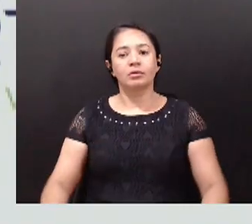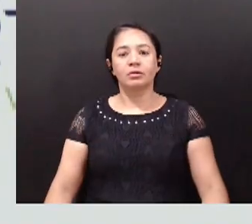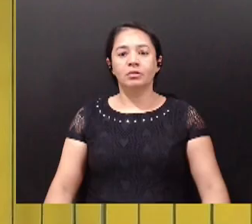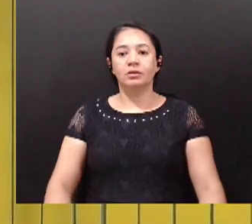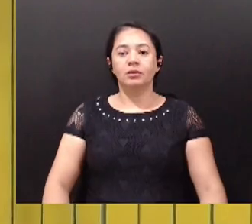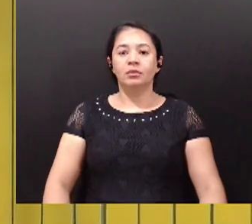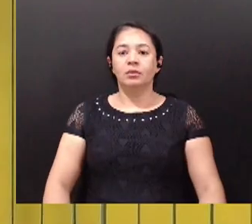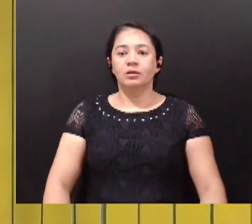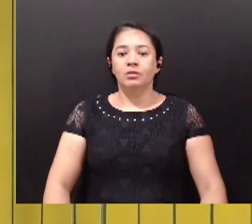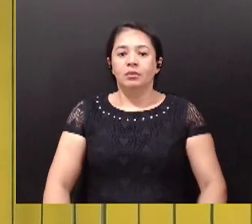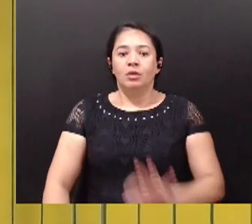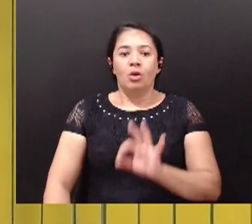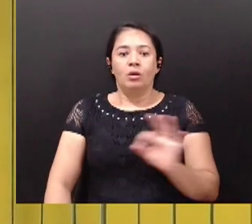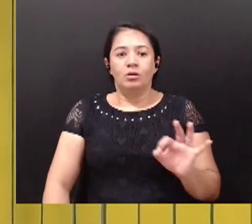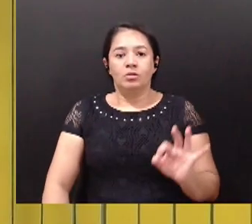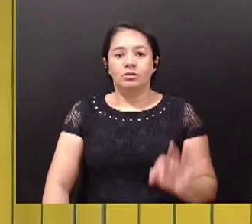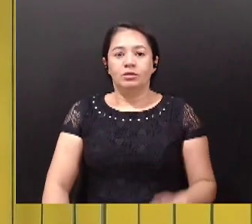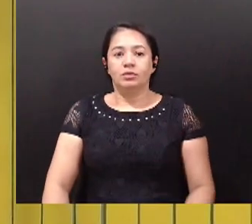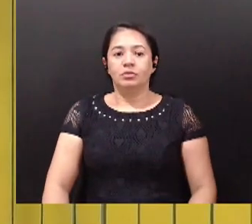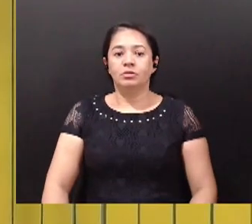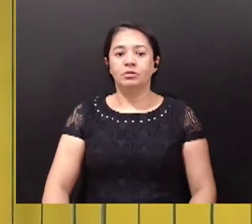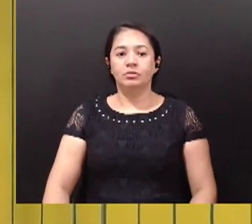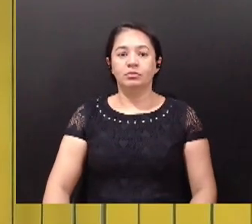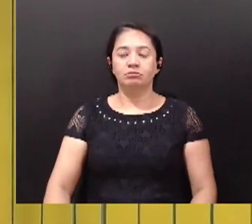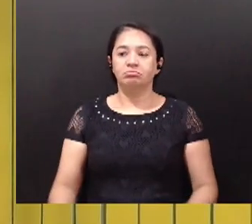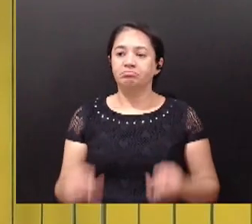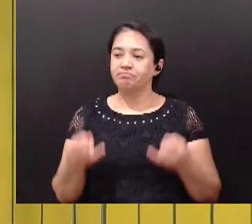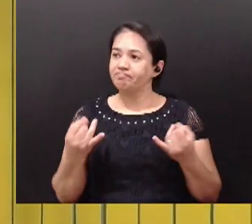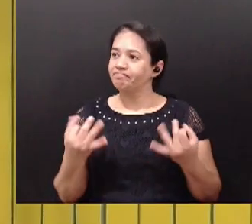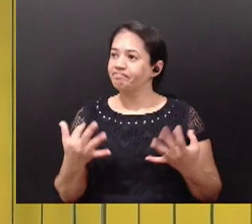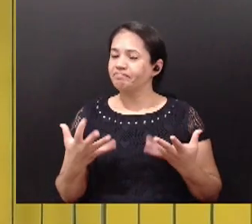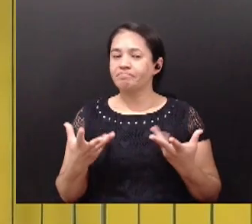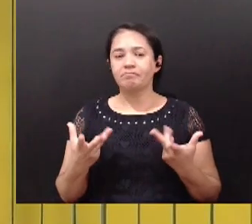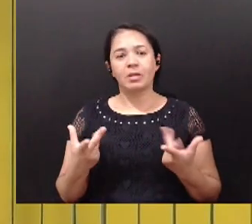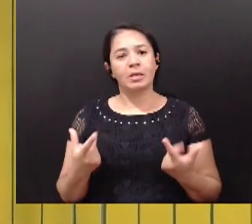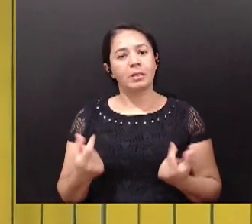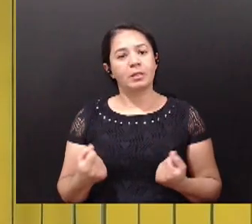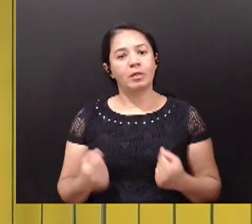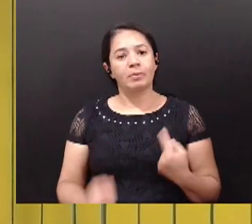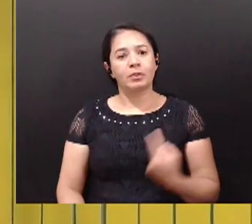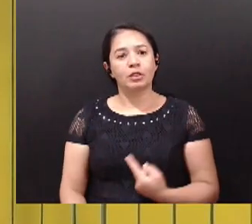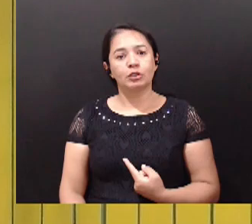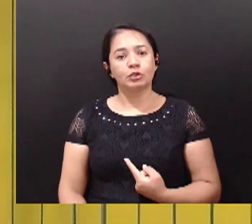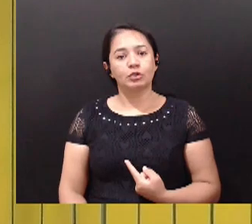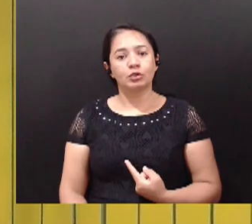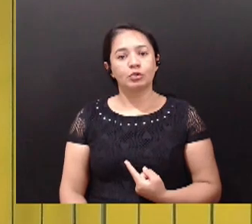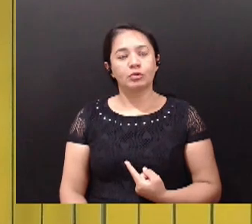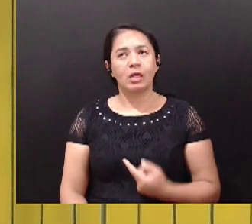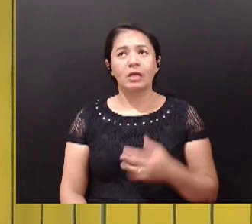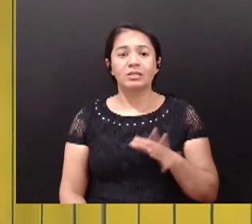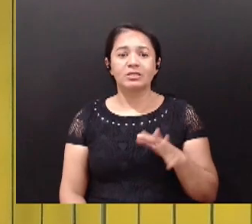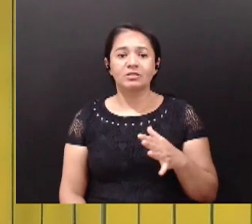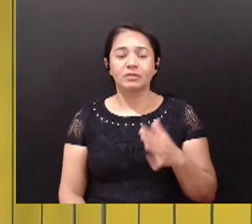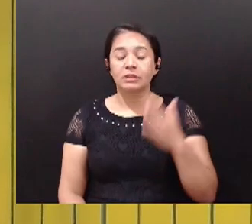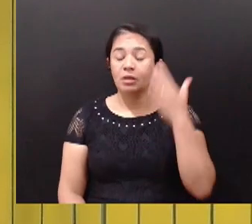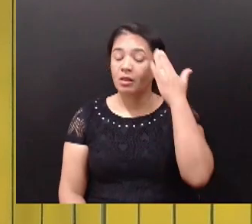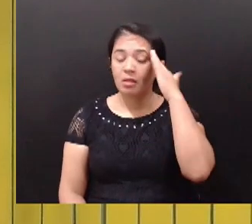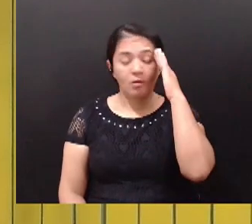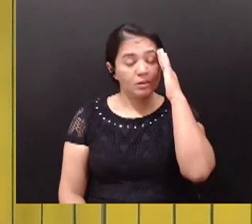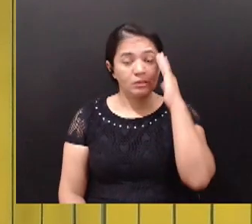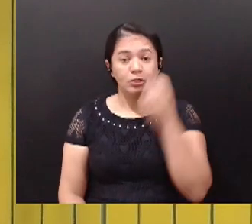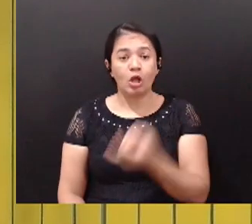Muito bem, doutor. Olha, uma explicação sensacional para a gente que às vezes não entende quais são os